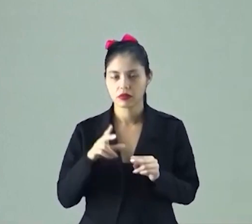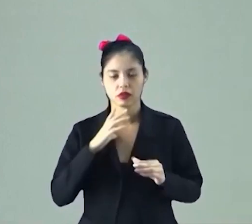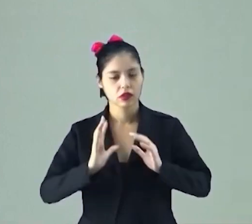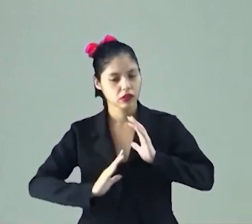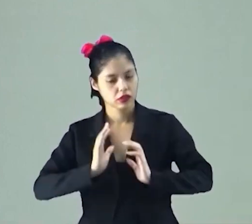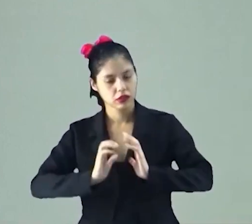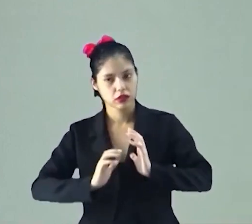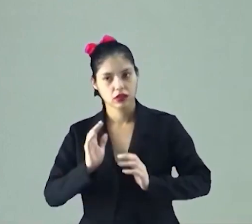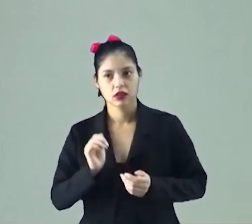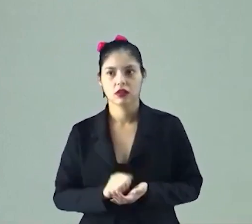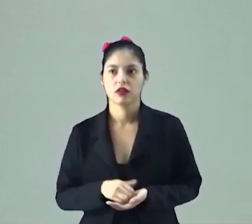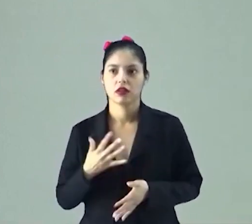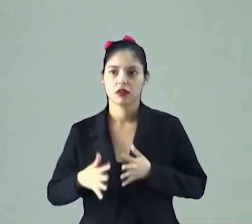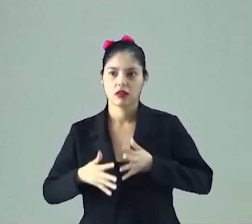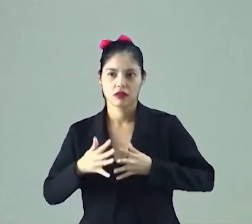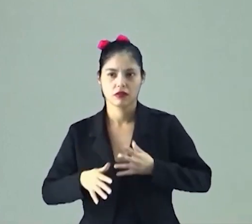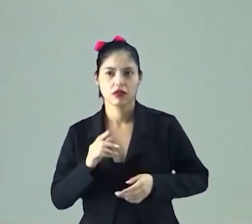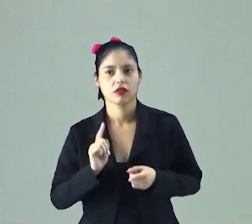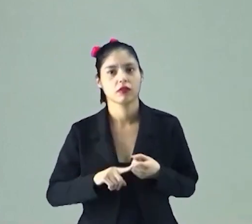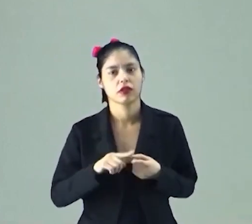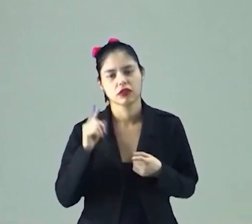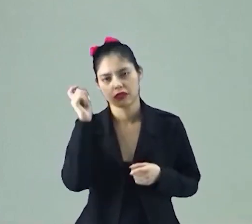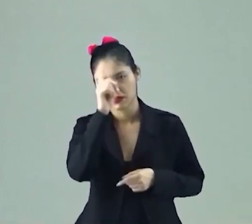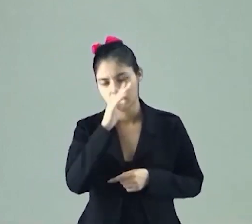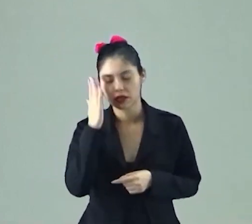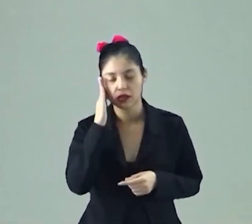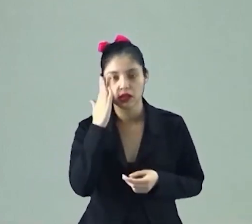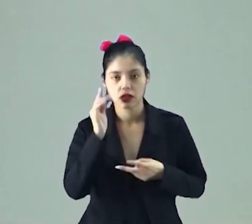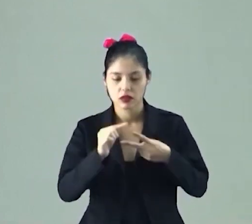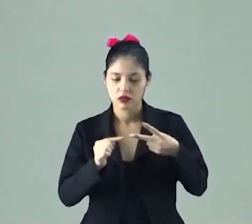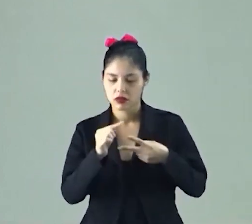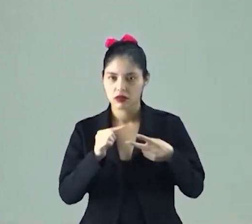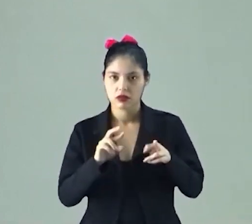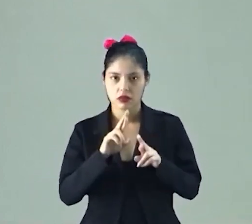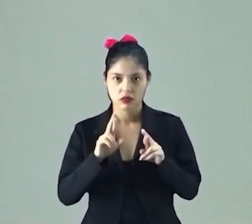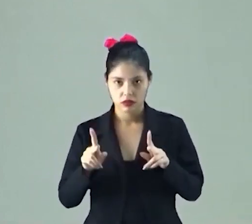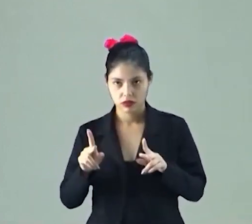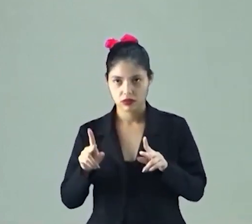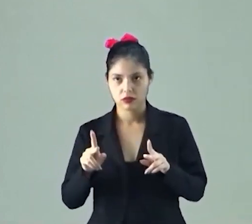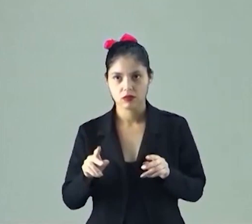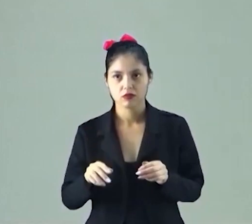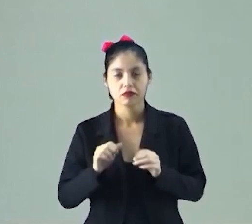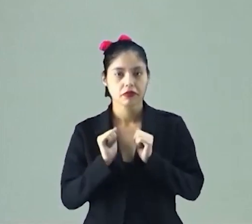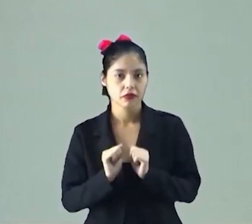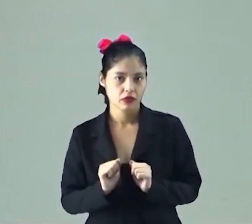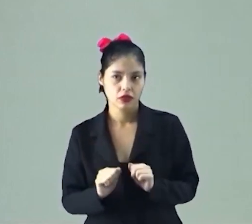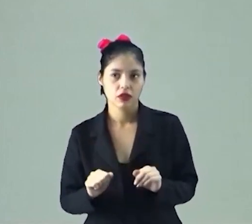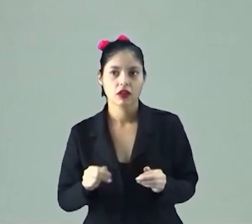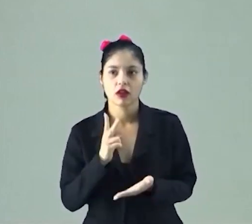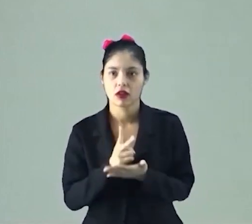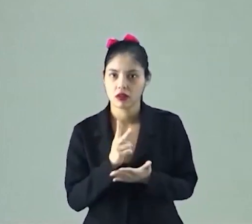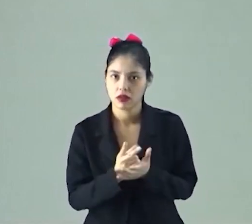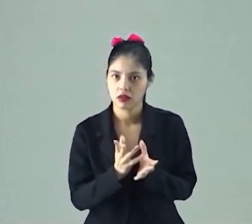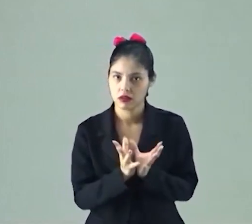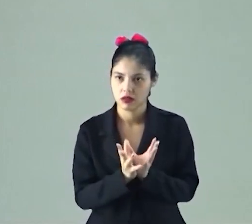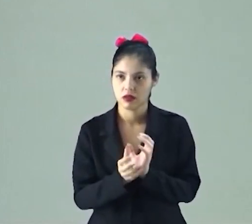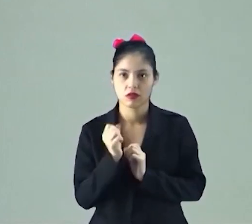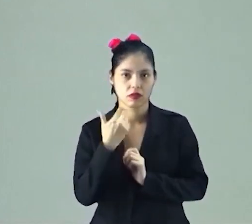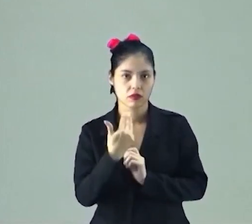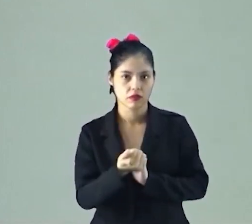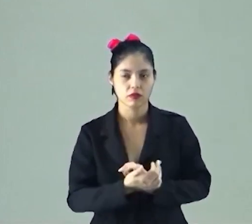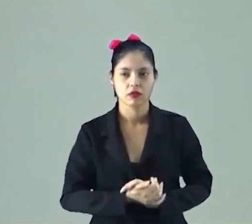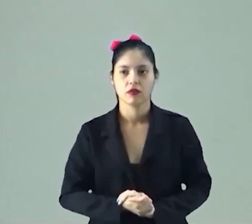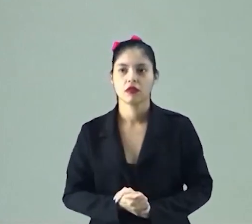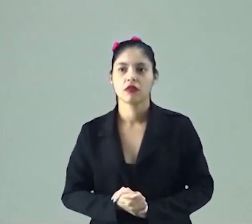essa confusão entre os alunos, porque é difícil entender como duas coisas tão diferentes estão presentes num mesmo grupo. Tudo